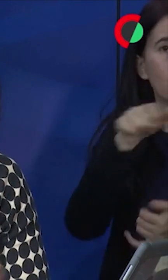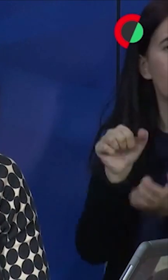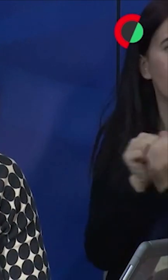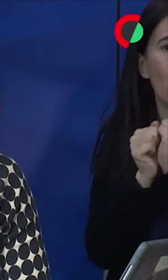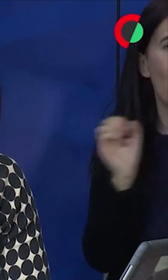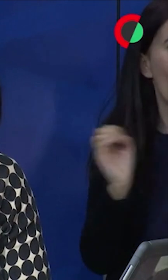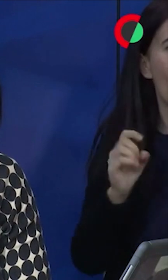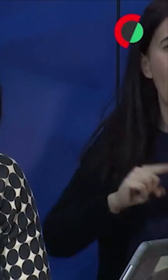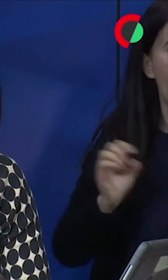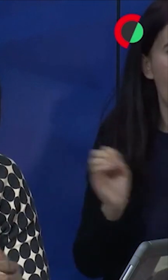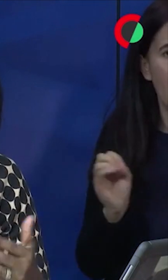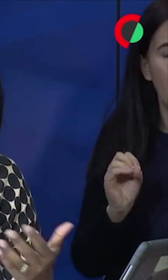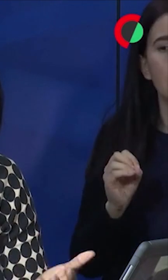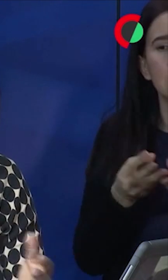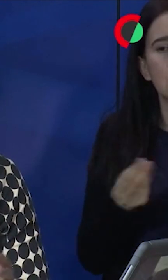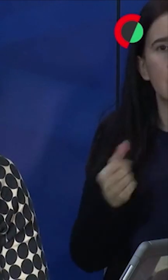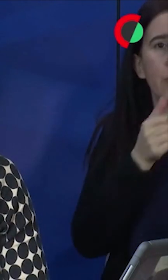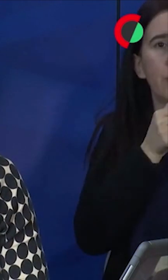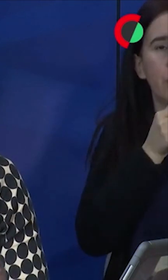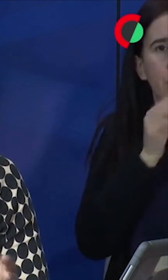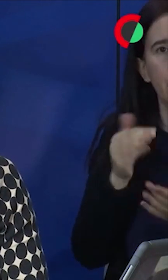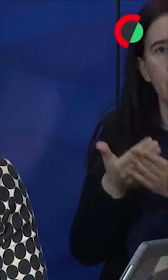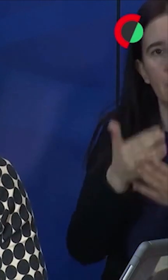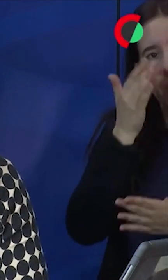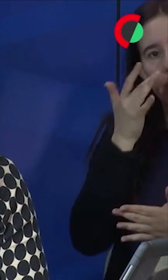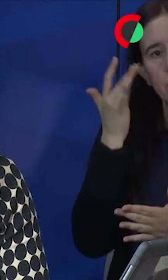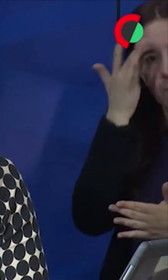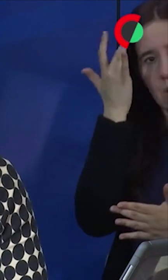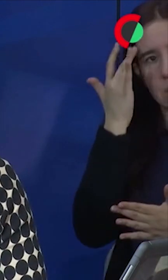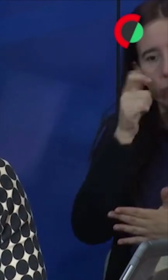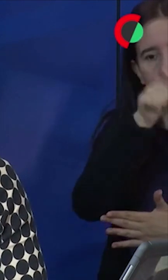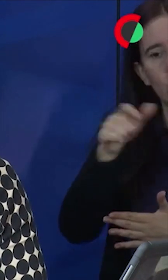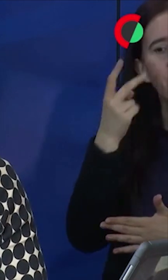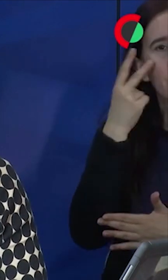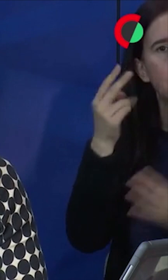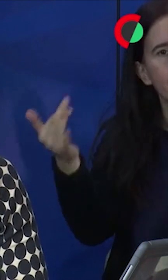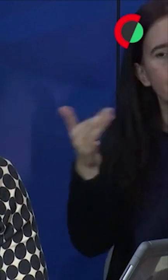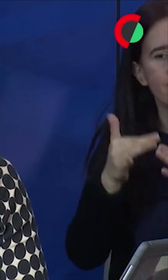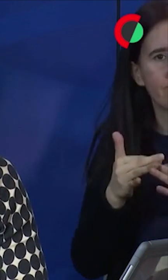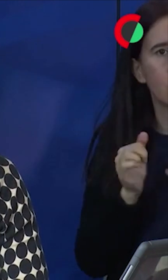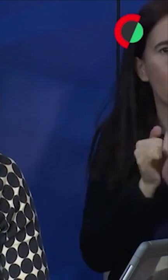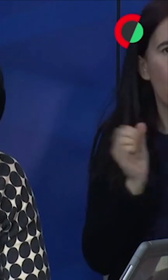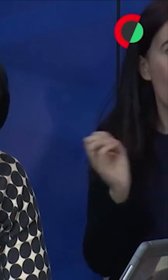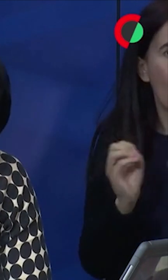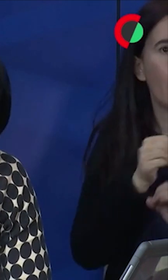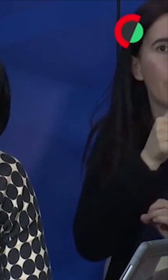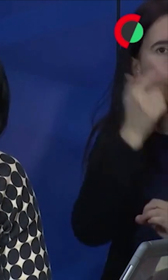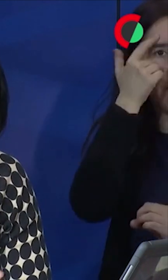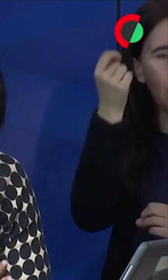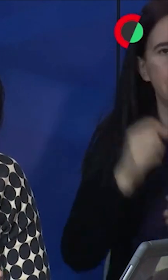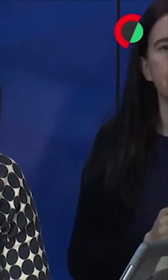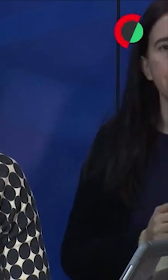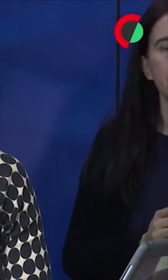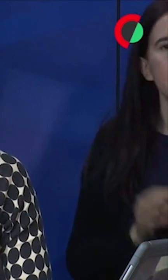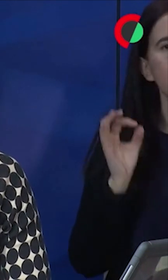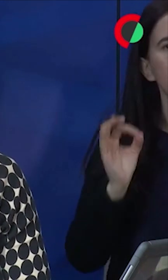portanto, era preciso encontrar aqui uma solução que permitisse facilitar a vida às pessoas que vêm em situação de indocumentação. Basicamente,